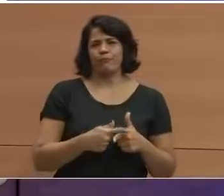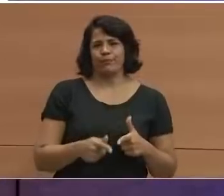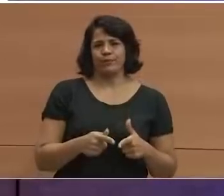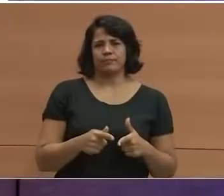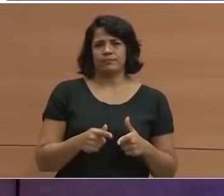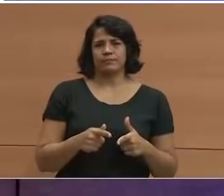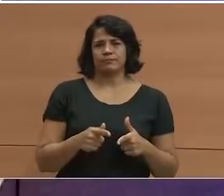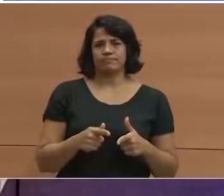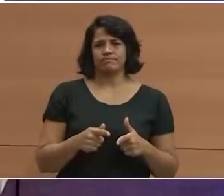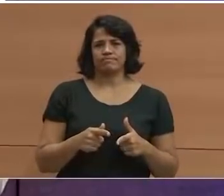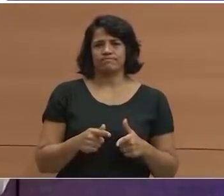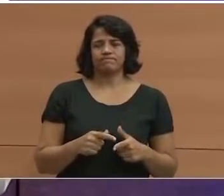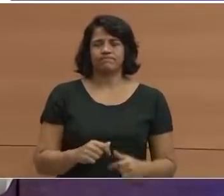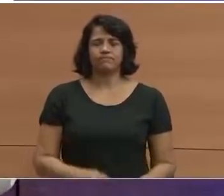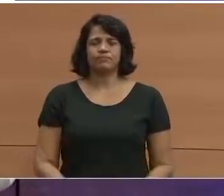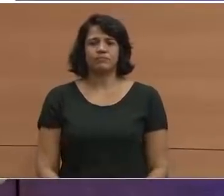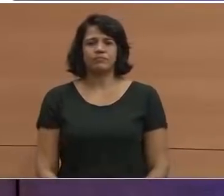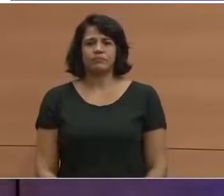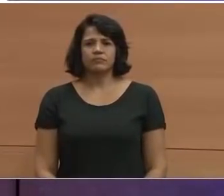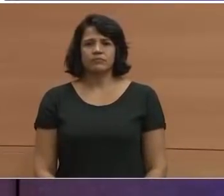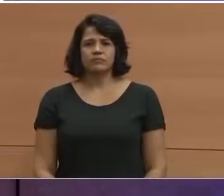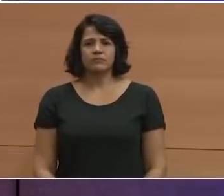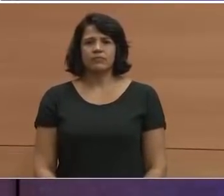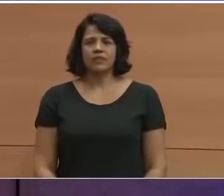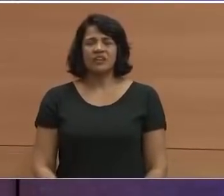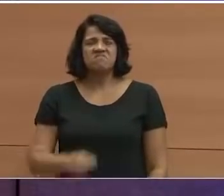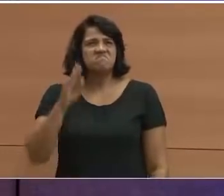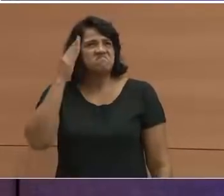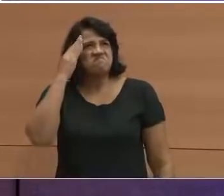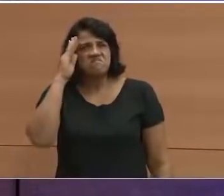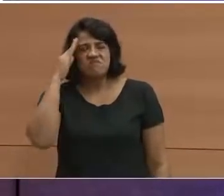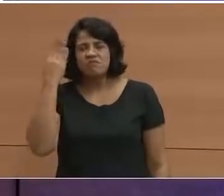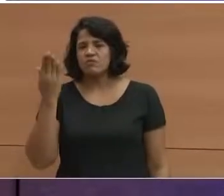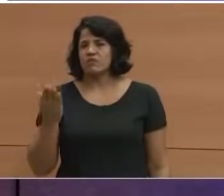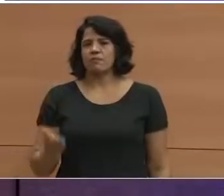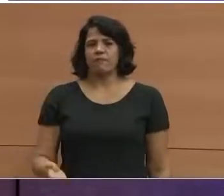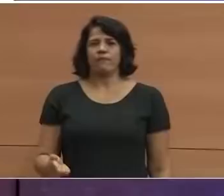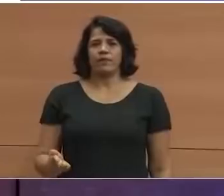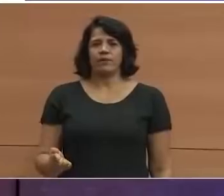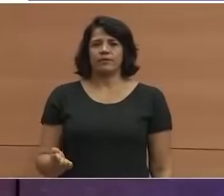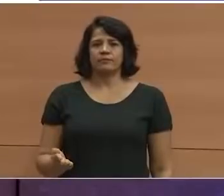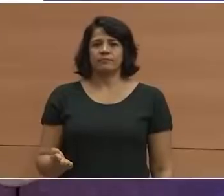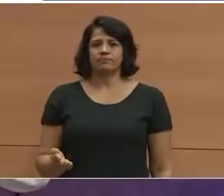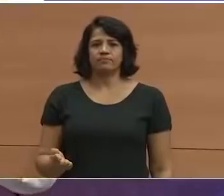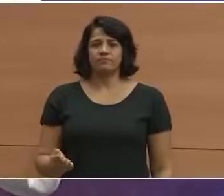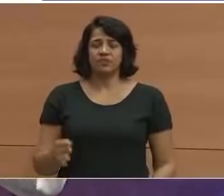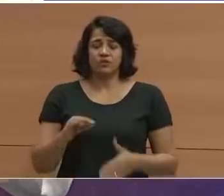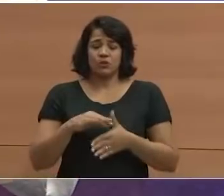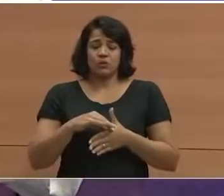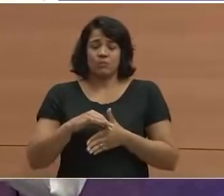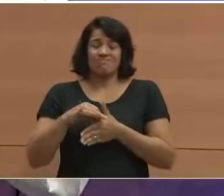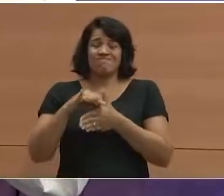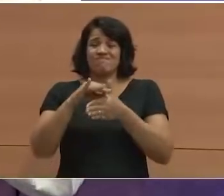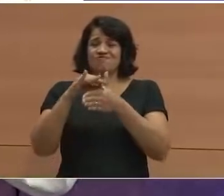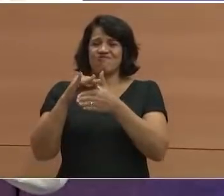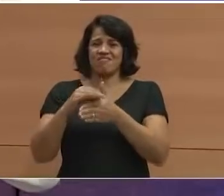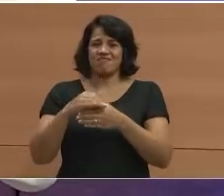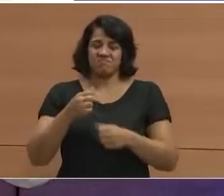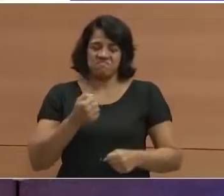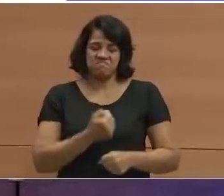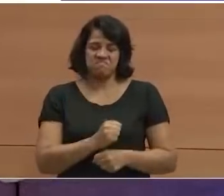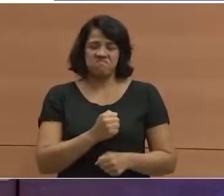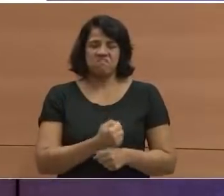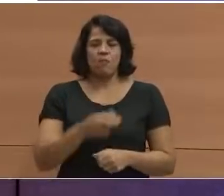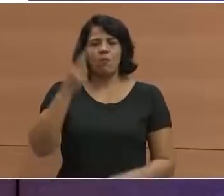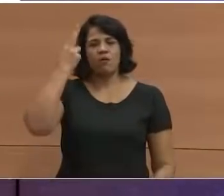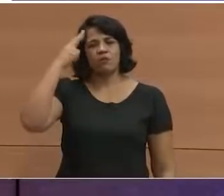é justamente a ignorância sobre a liderança na obra do Senhor.